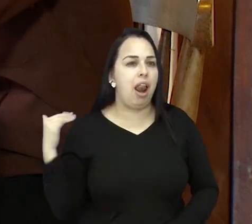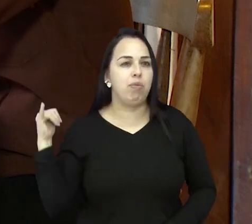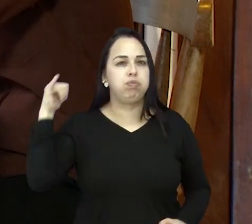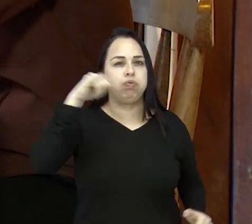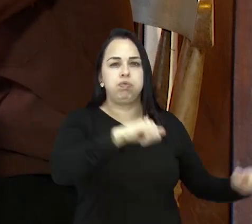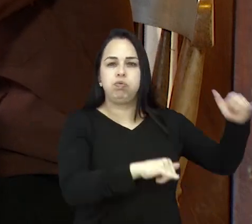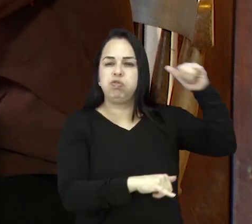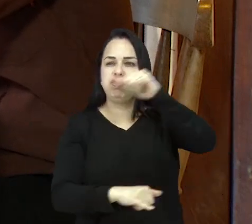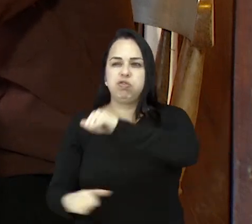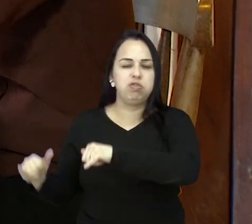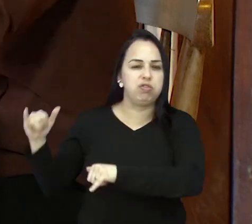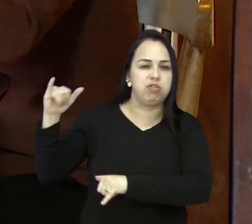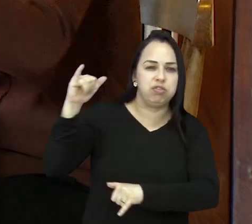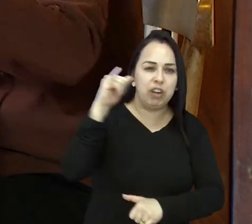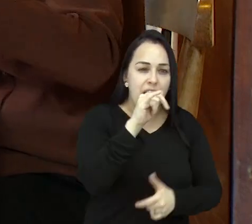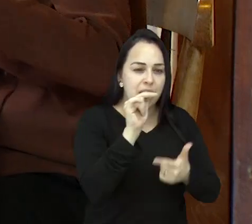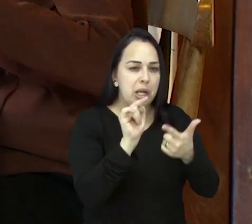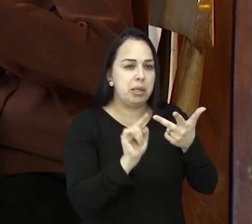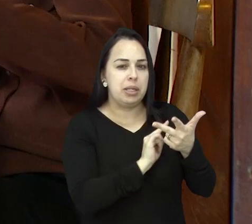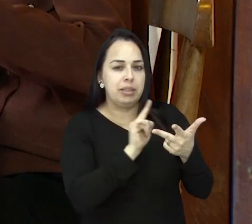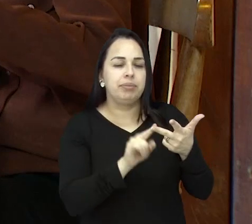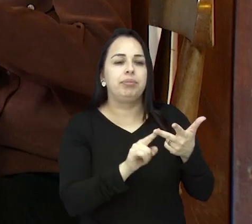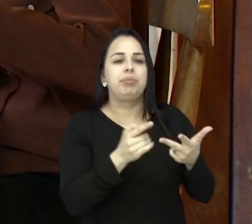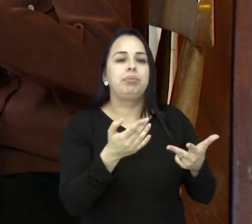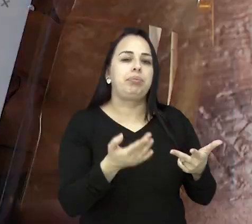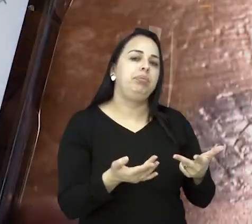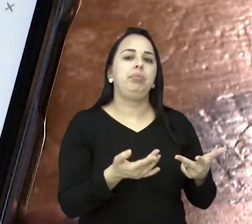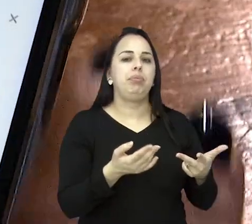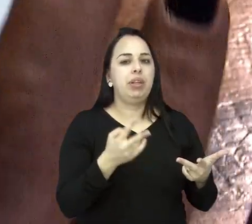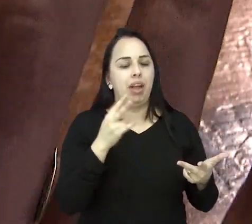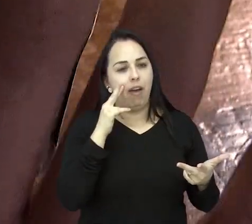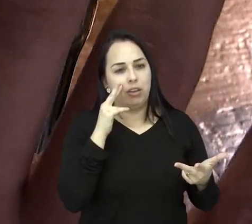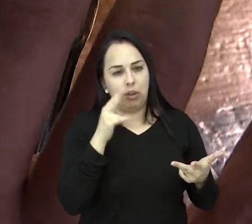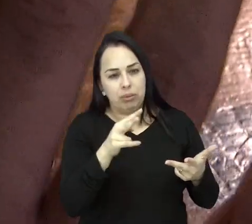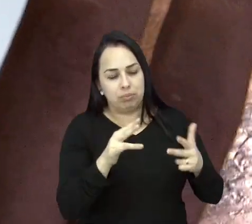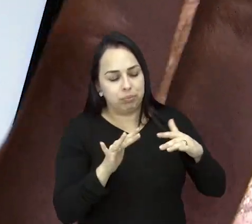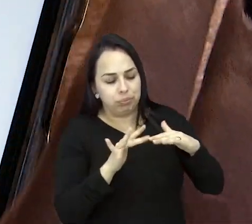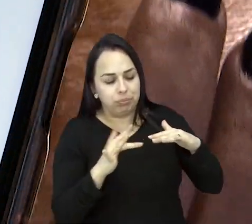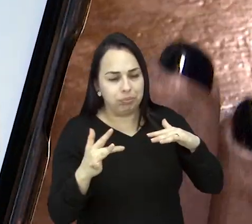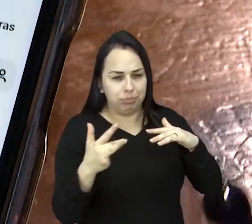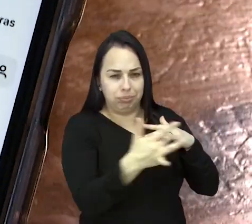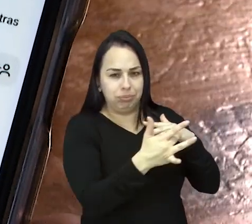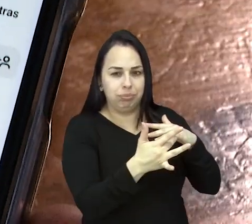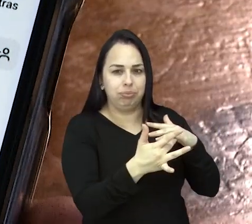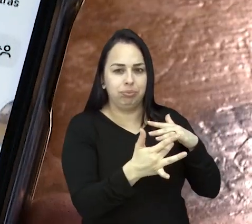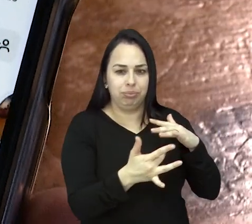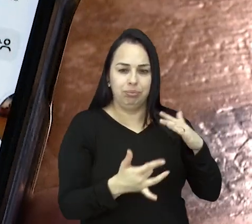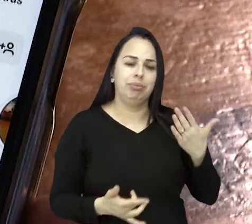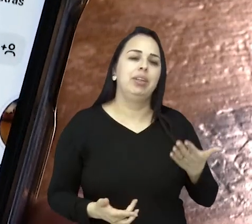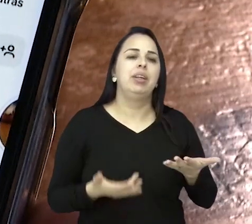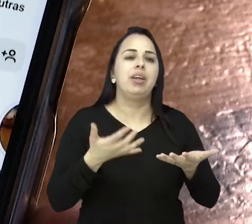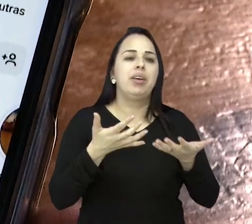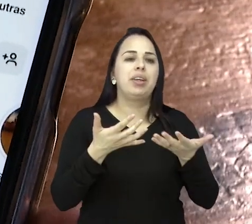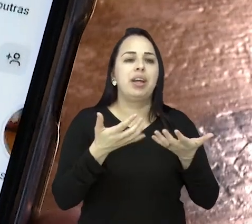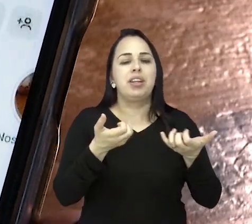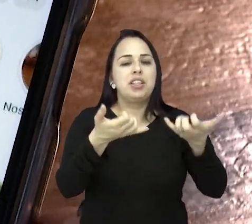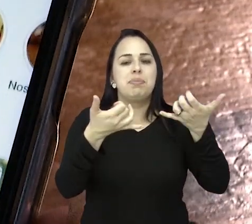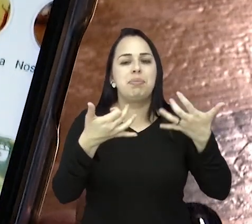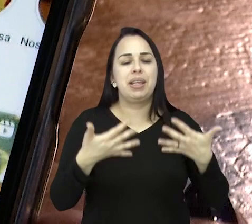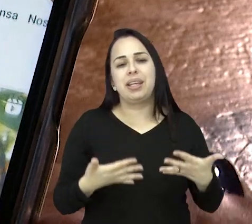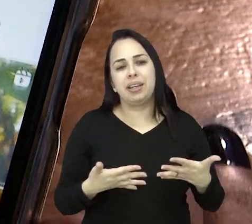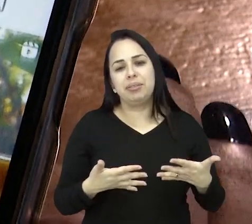pra caramba. E, Raquel, eu tô entrando aqui nas suas redes sociais porque eu quero que você